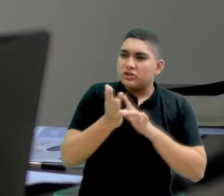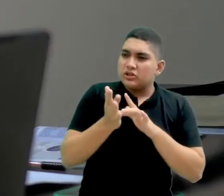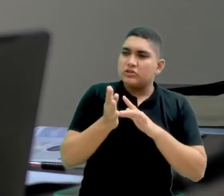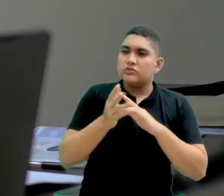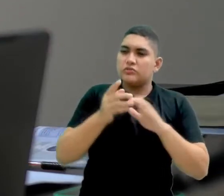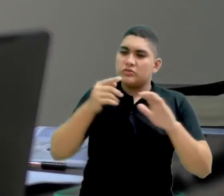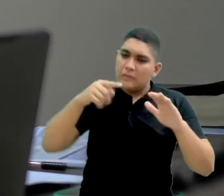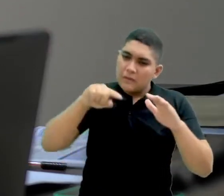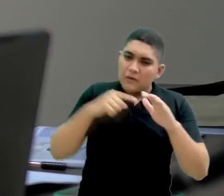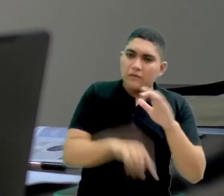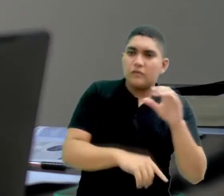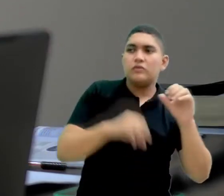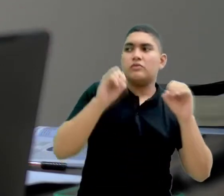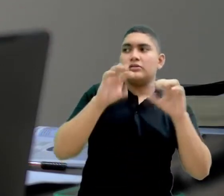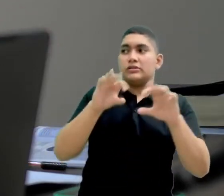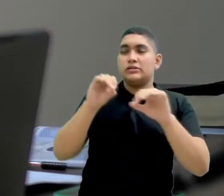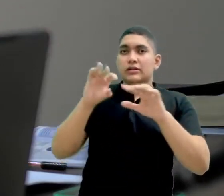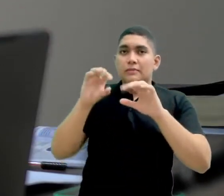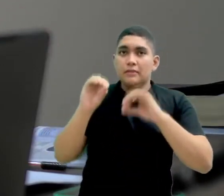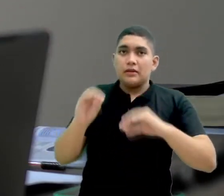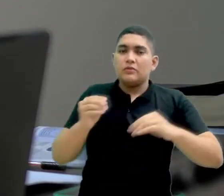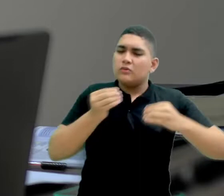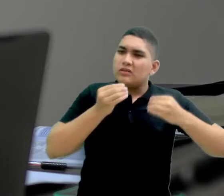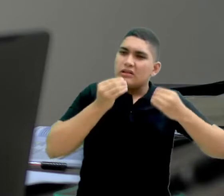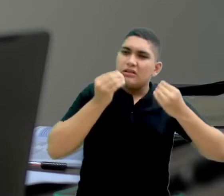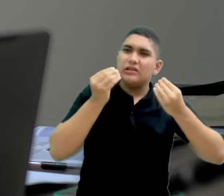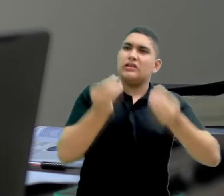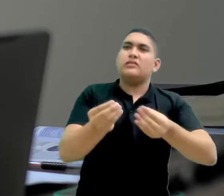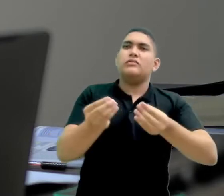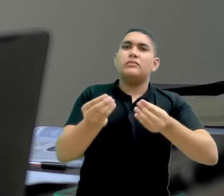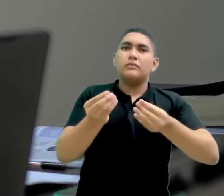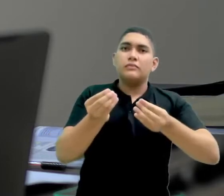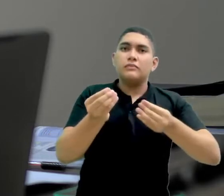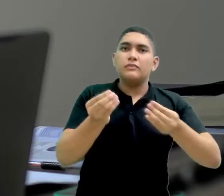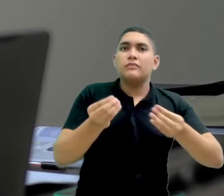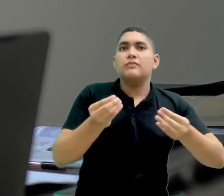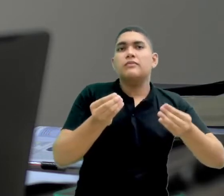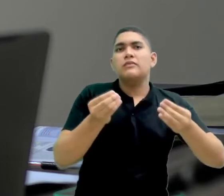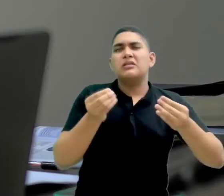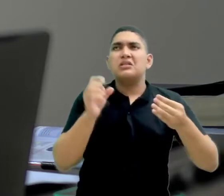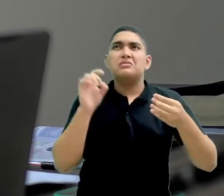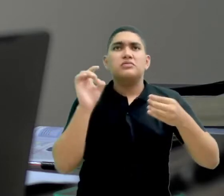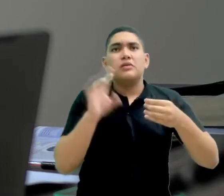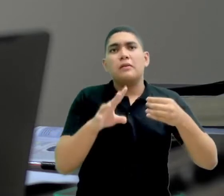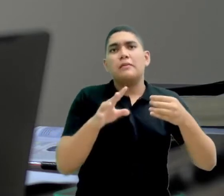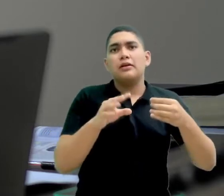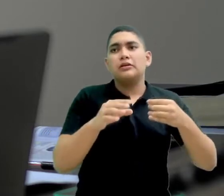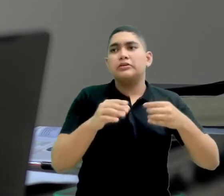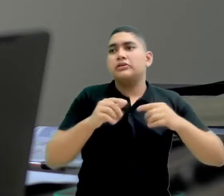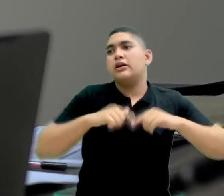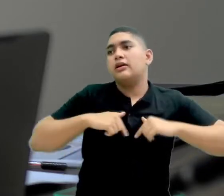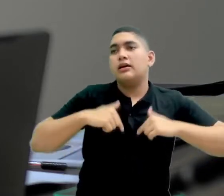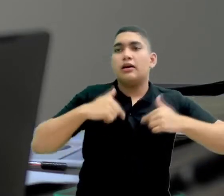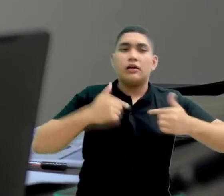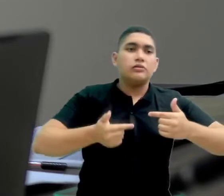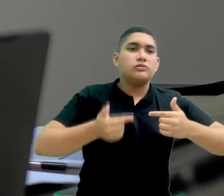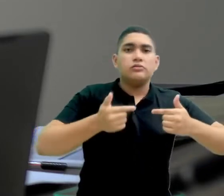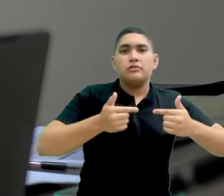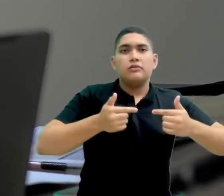lei, trazendo a essência, né, não se restringindo somente a ações, né, aquela